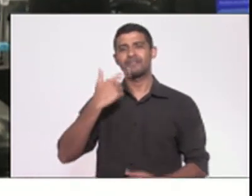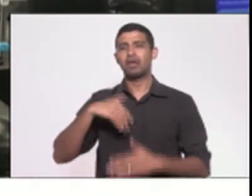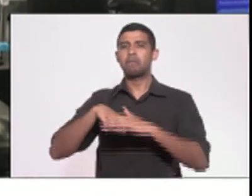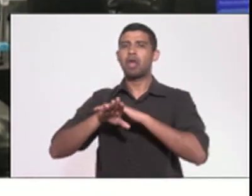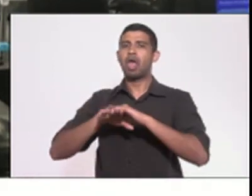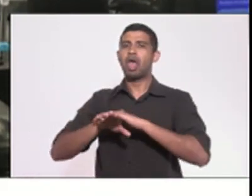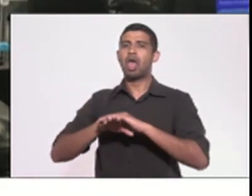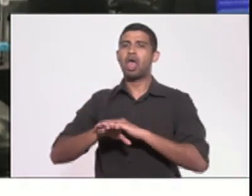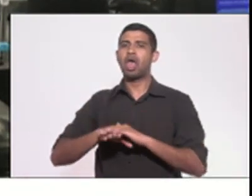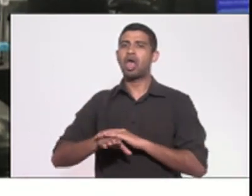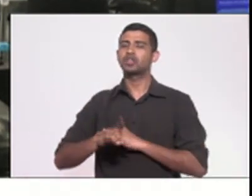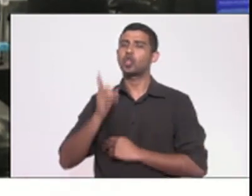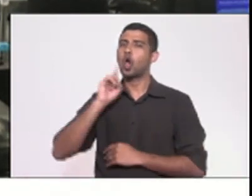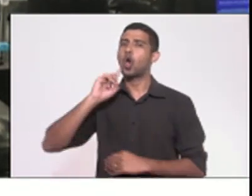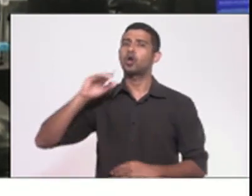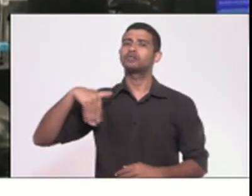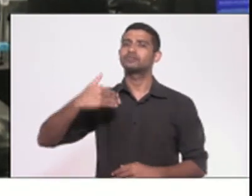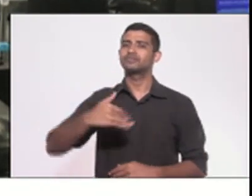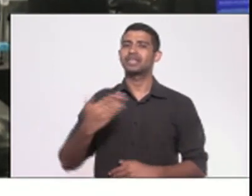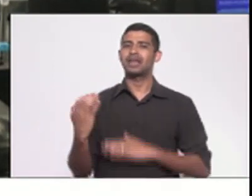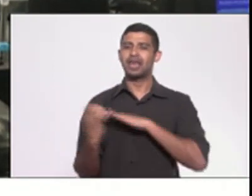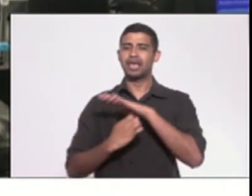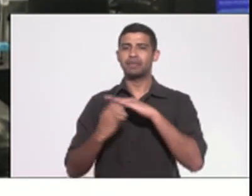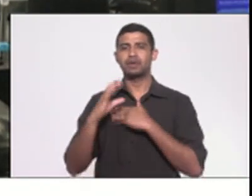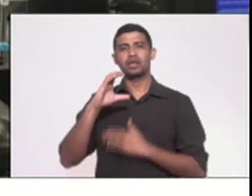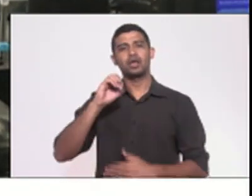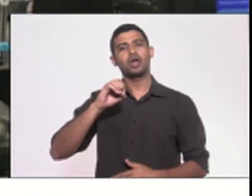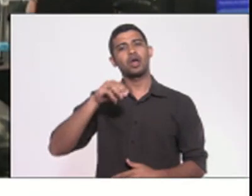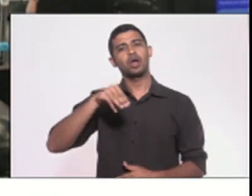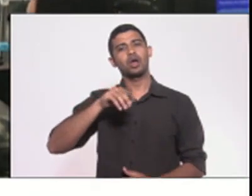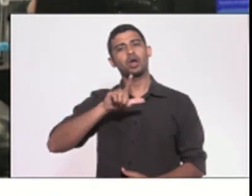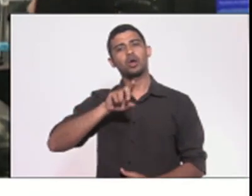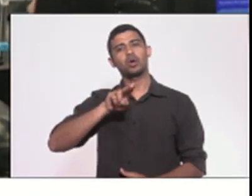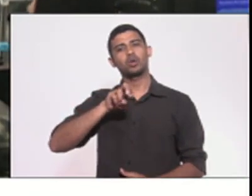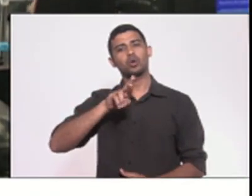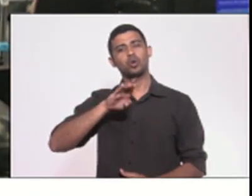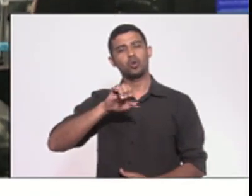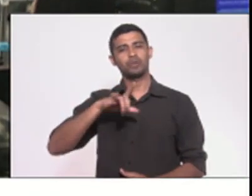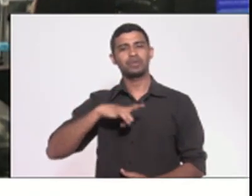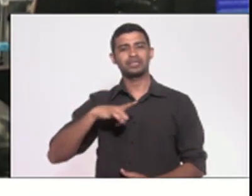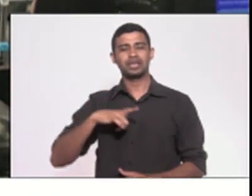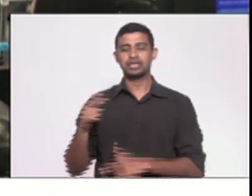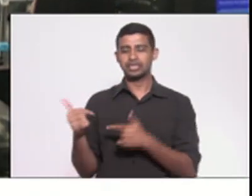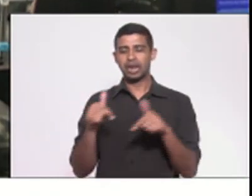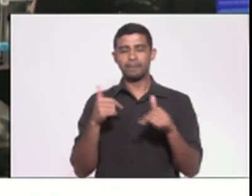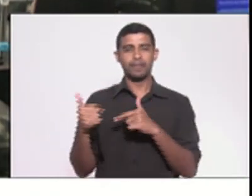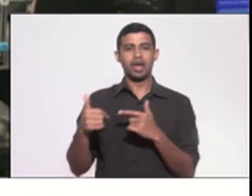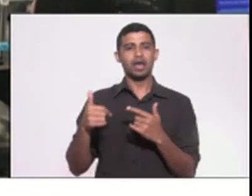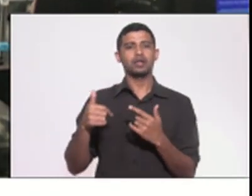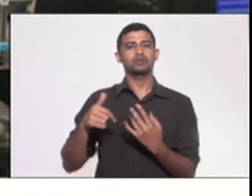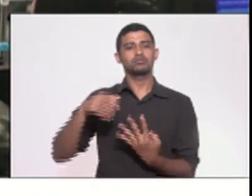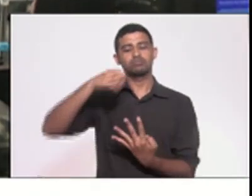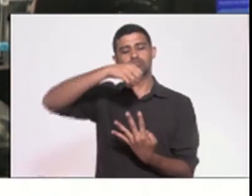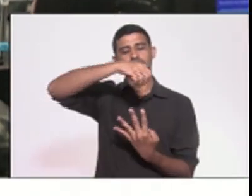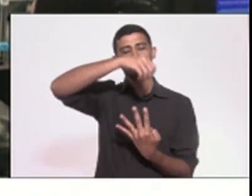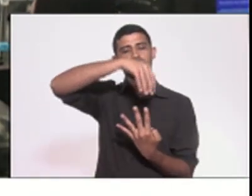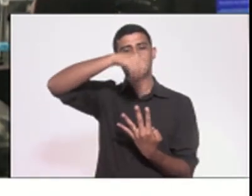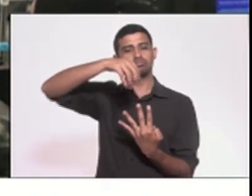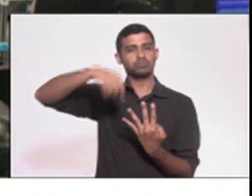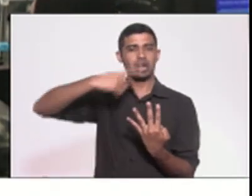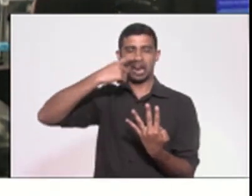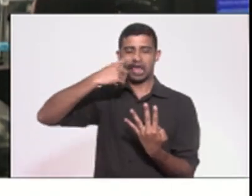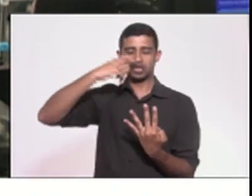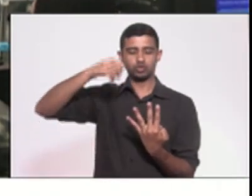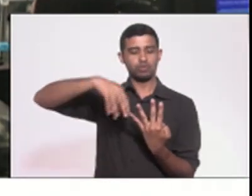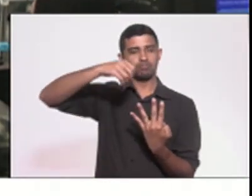10.000 toneladas dia. A Conlurb tem um serviço de coleta seletiva, que atende hoje 120 bairros da cidade, uma vez